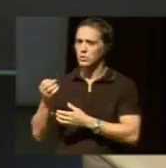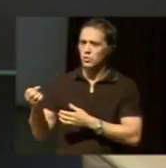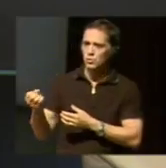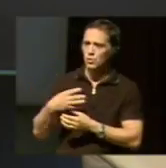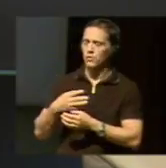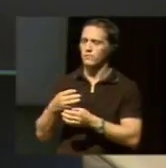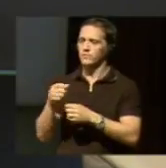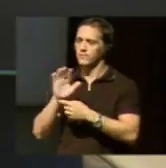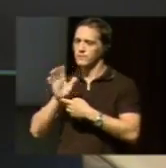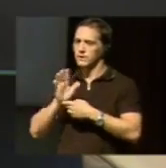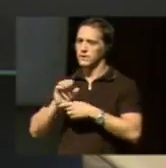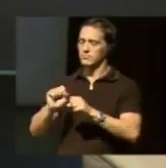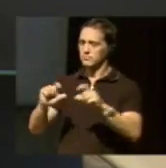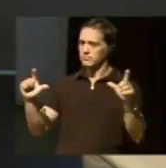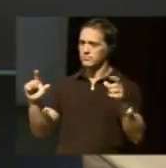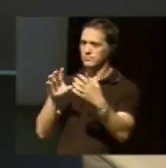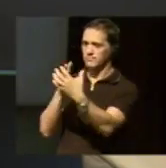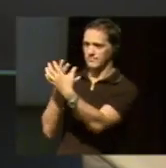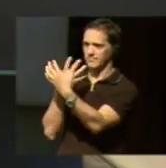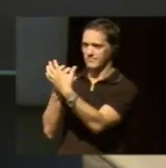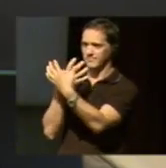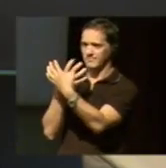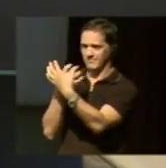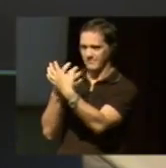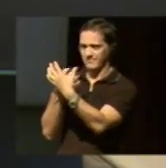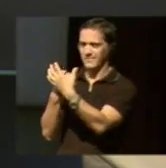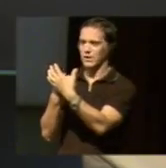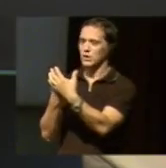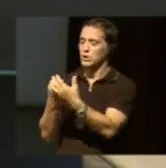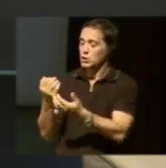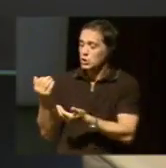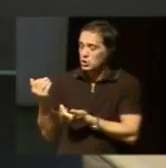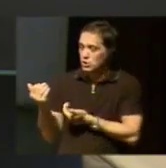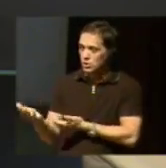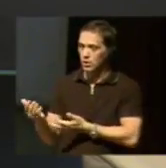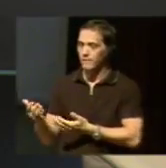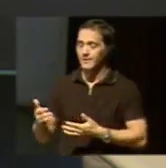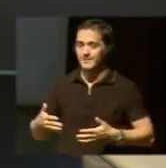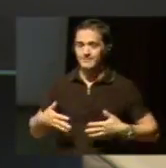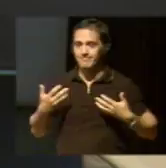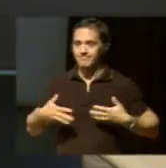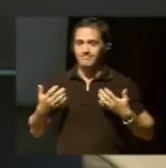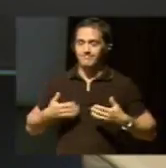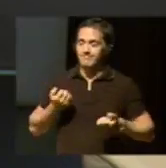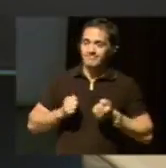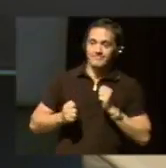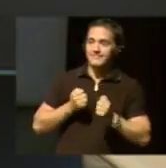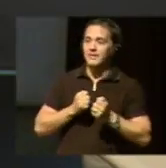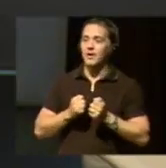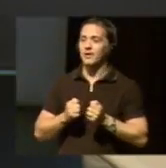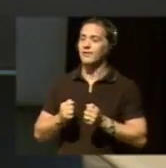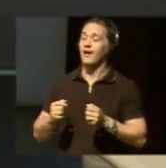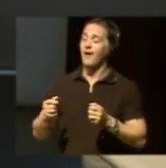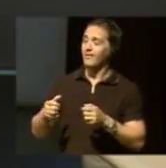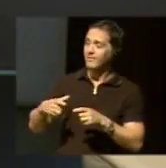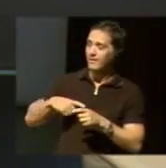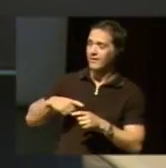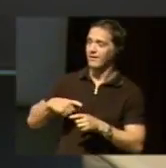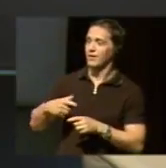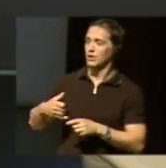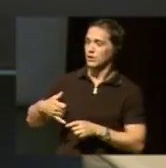por vídeo. E os jovens ficam empolgados que os idosos estão usando essa tecnologia.